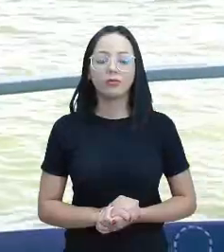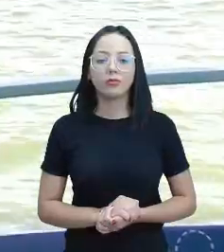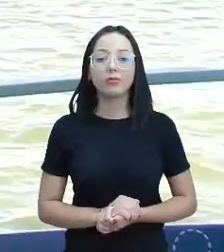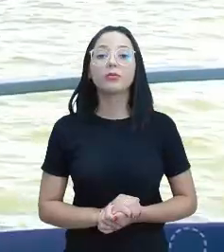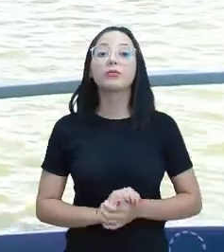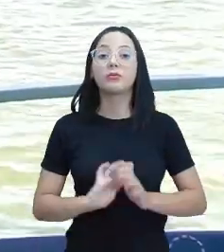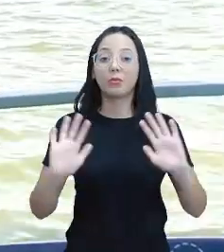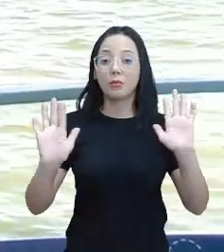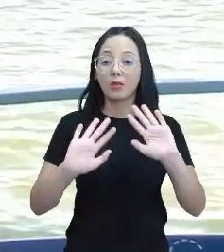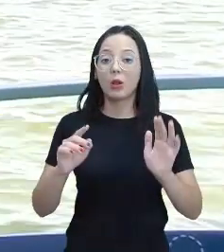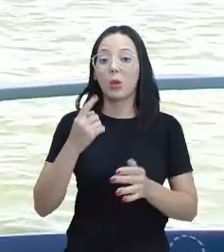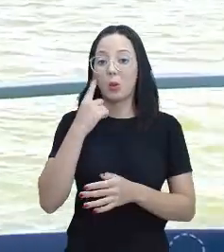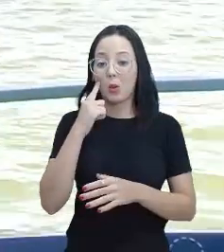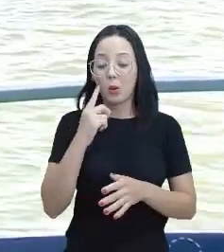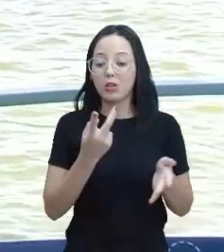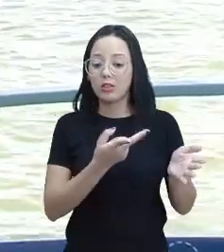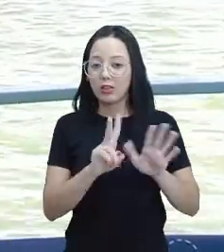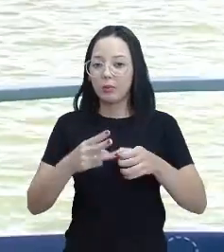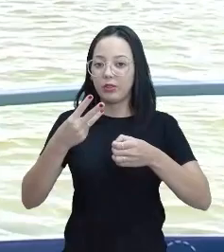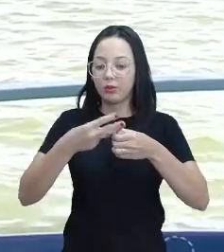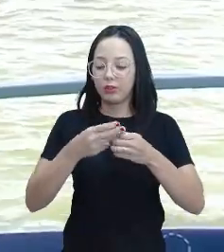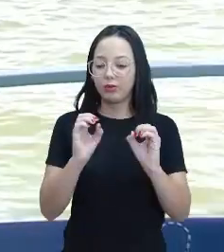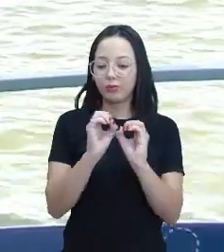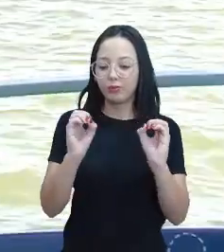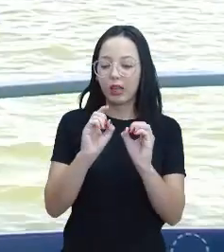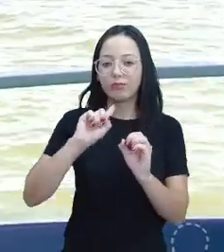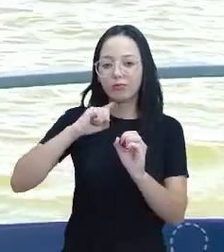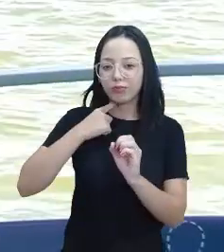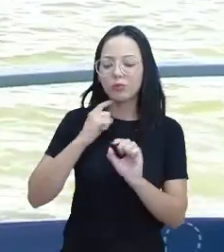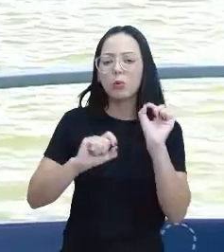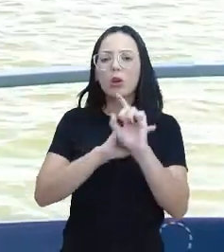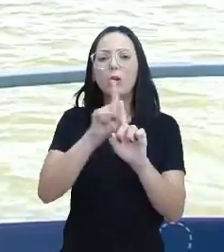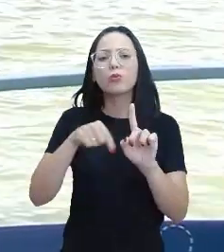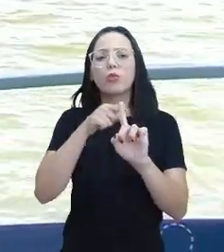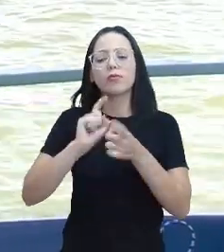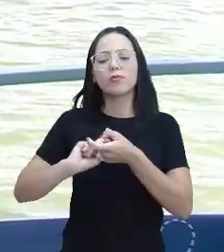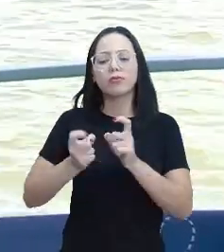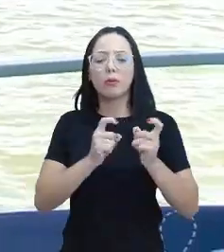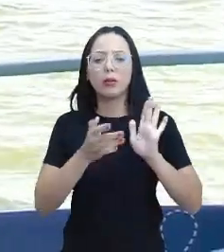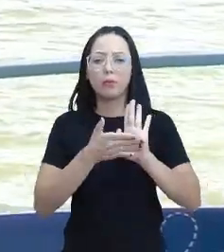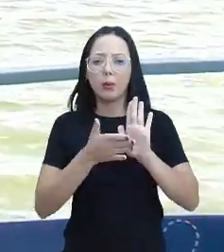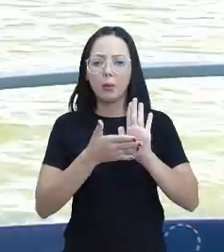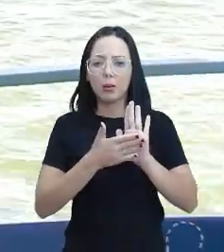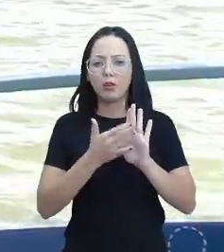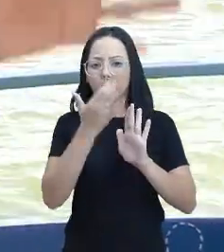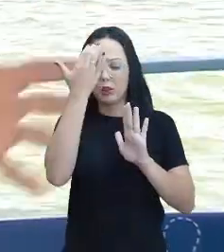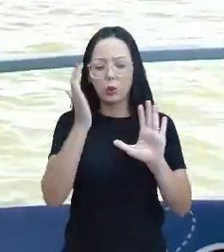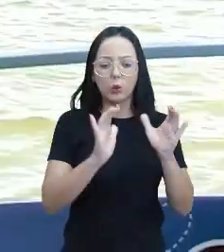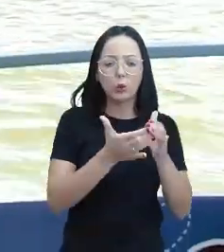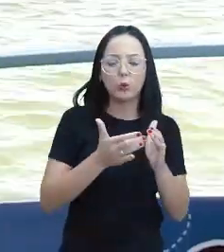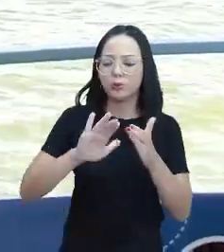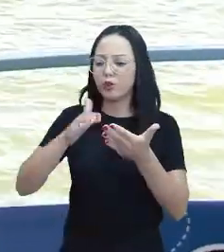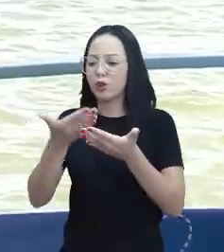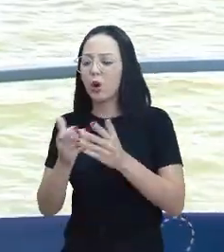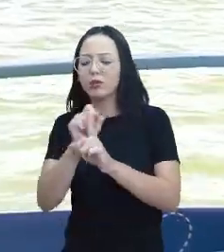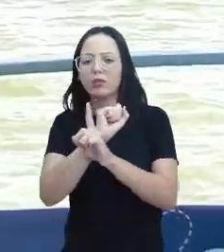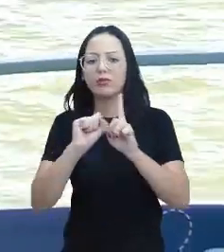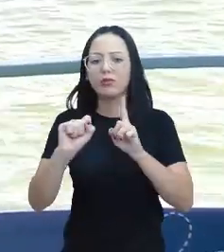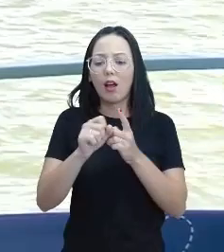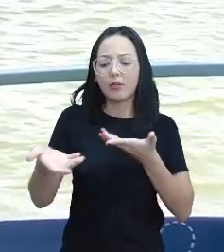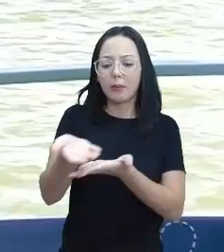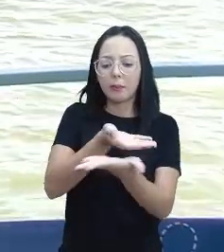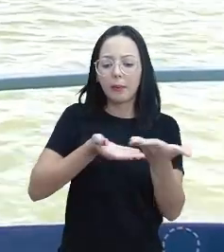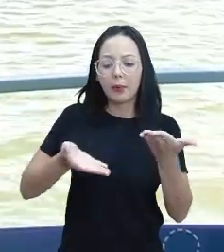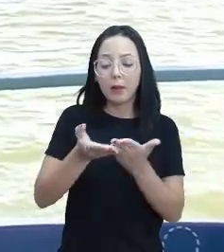Olá, gente. A Semana Municipal do Lixo Zero, em um dos seus objetivos, propõe um debate entre instituições, escolas, sociedade, entre